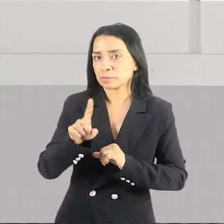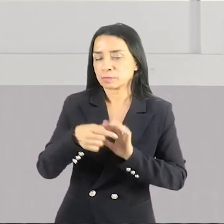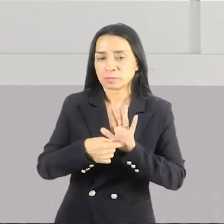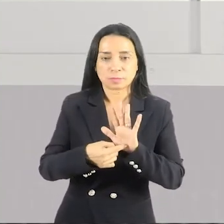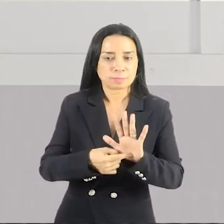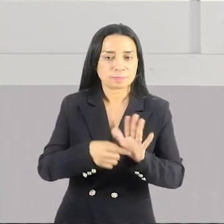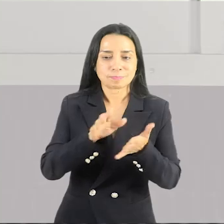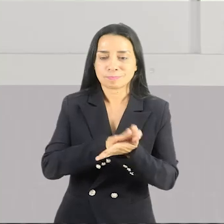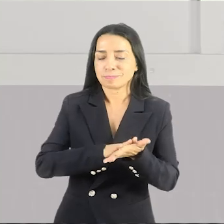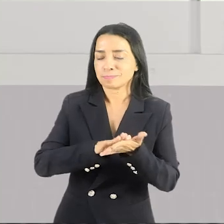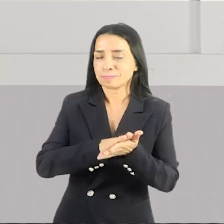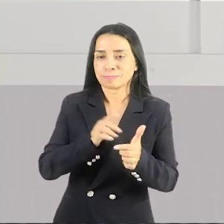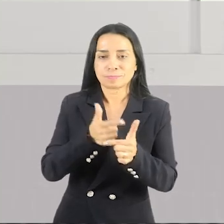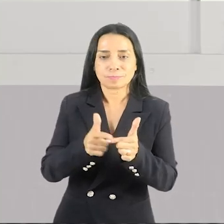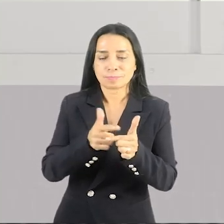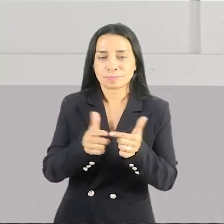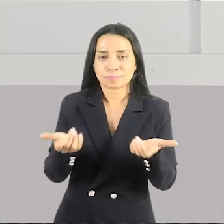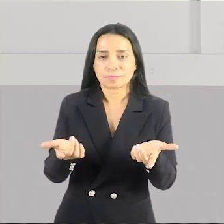nenhum acidente.